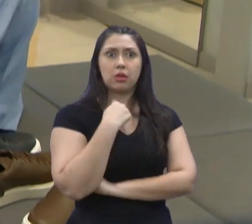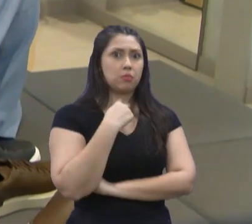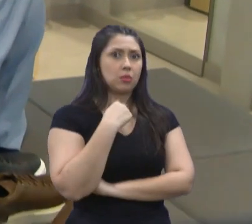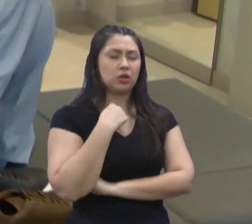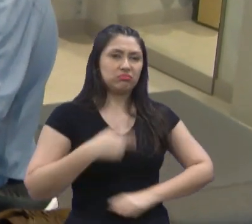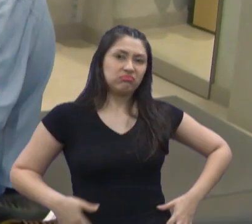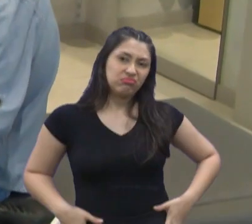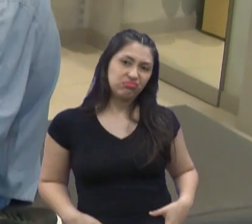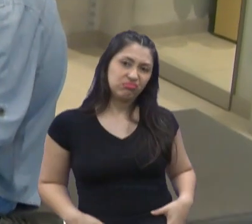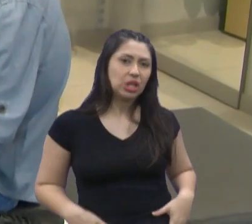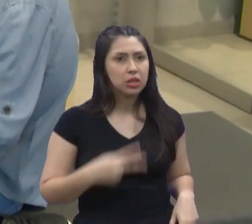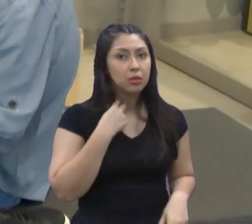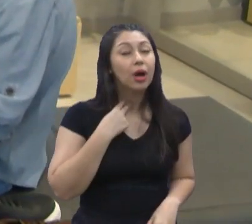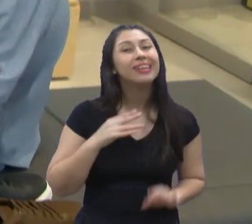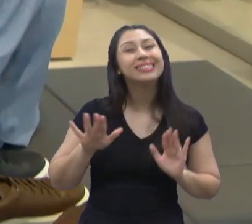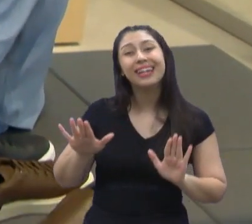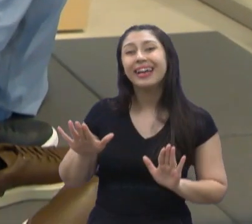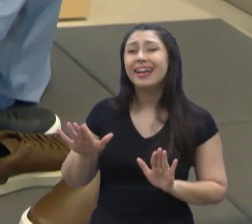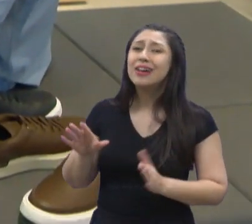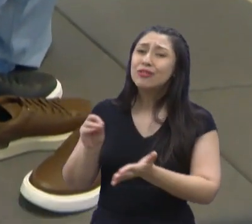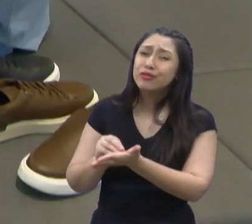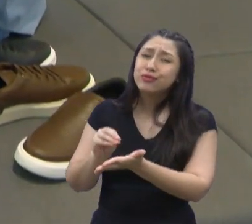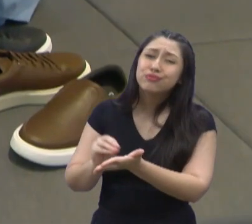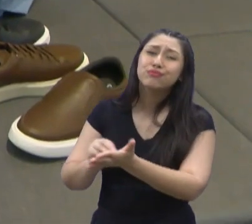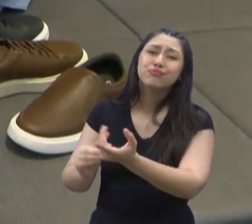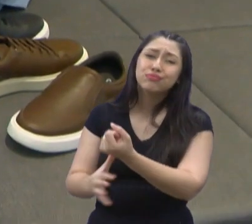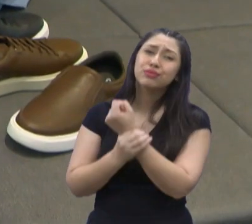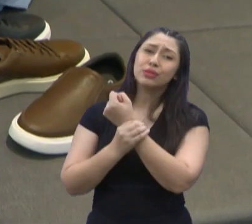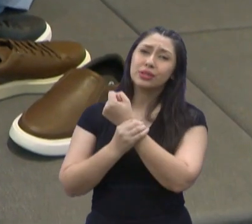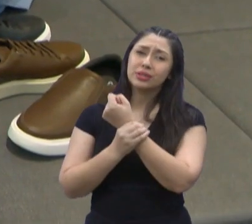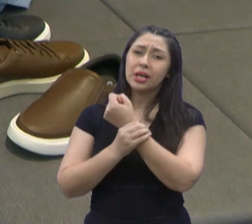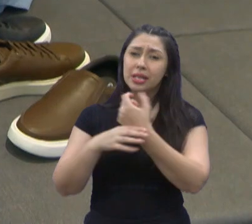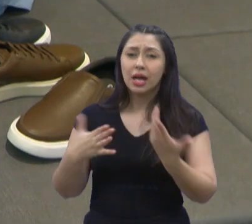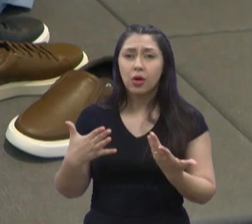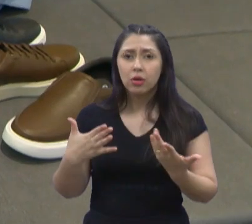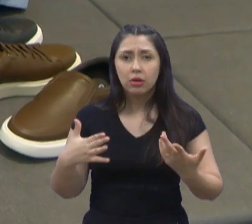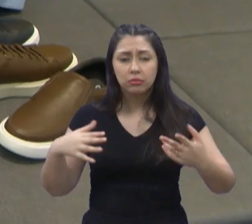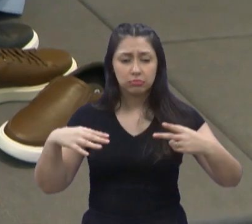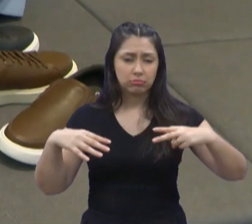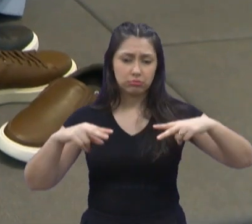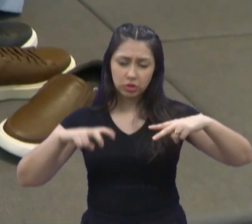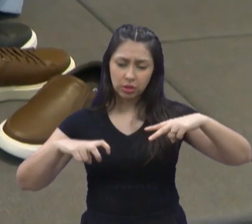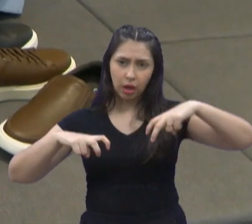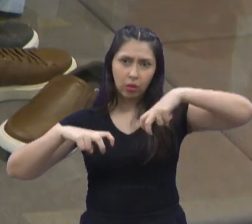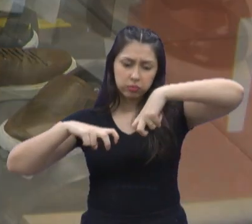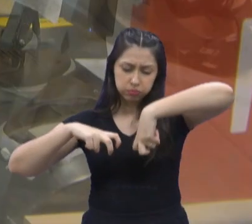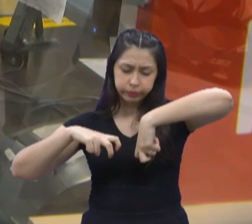assim, ó, uma linguagem que ela não passa segurança para o nosso cliente hoje. Assim é melhor. Então assim, aqui a gente está olhando nos mesmos